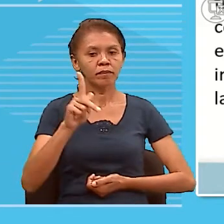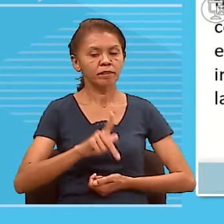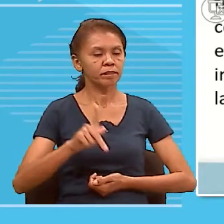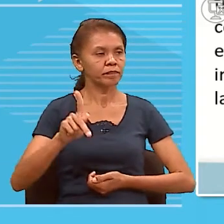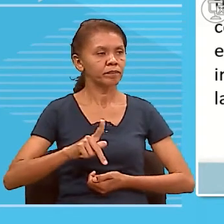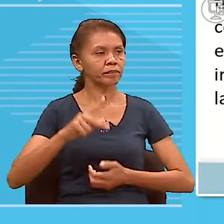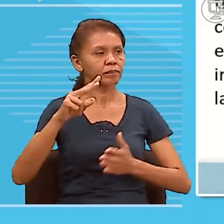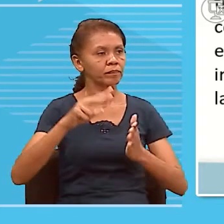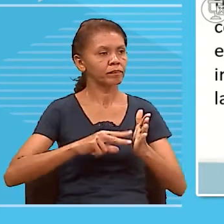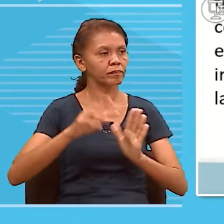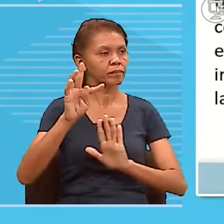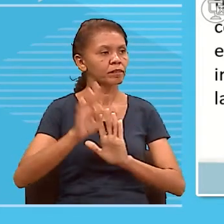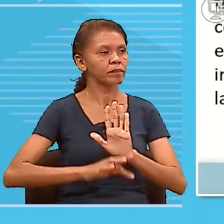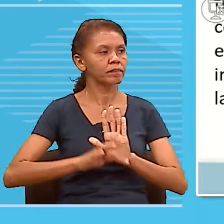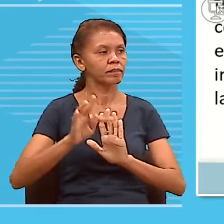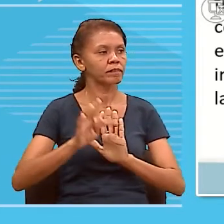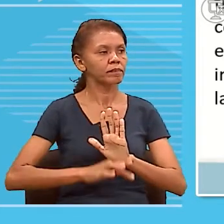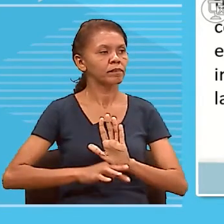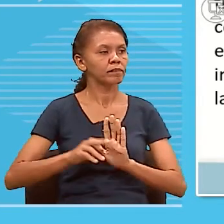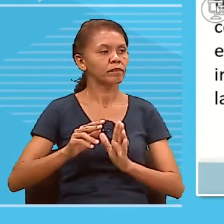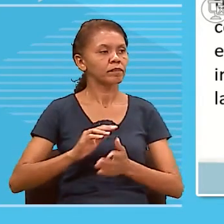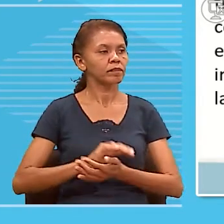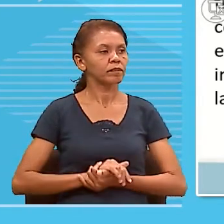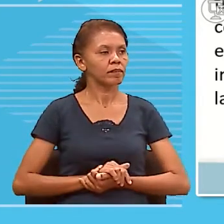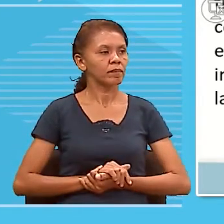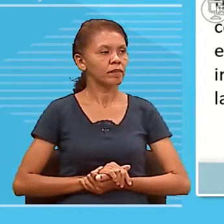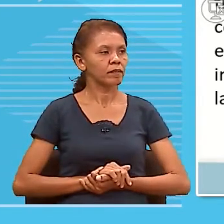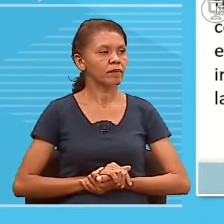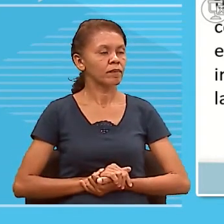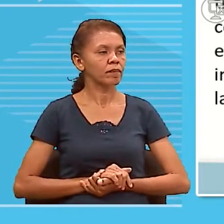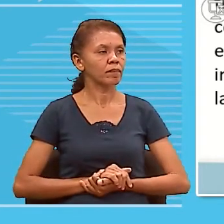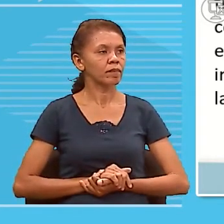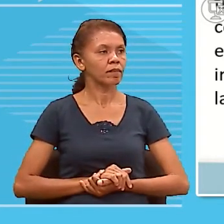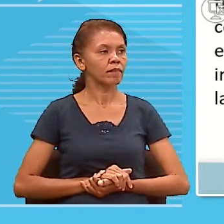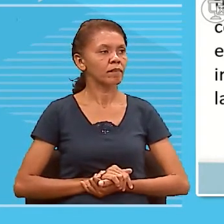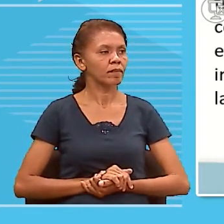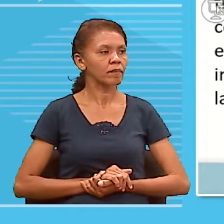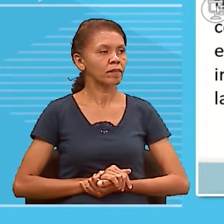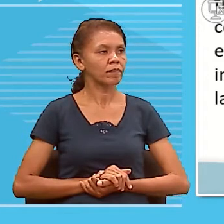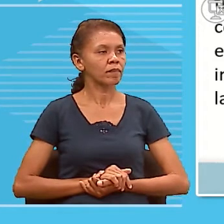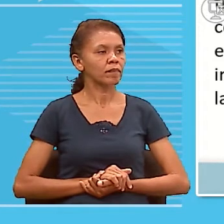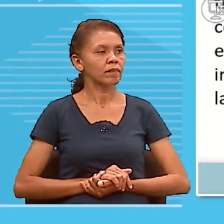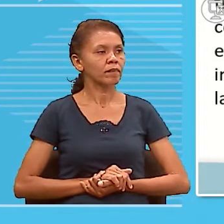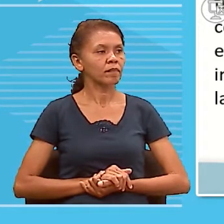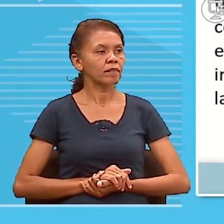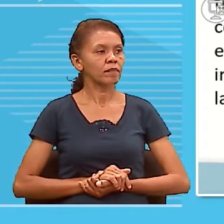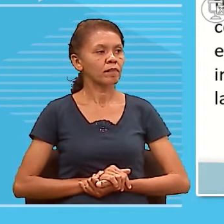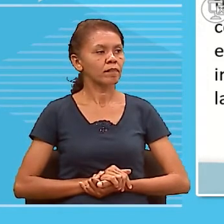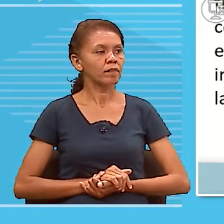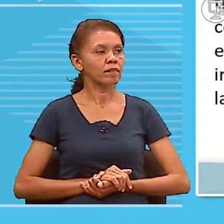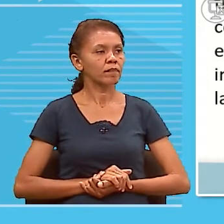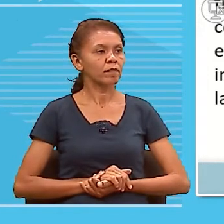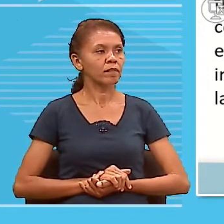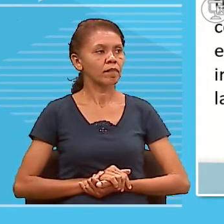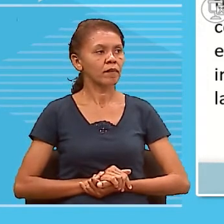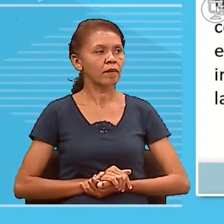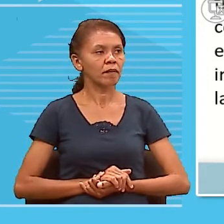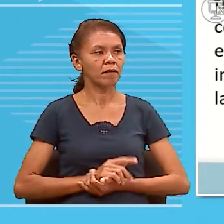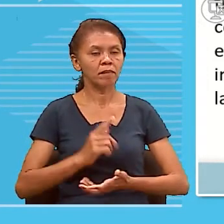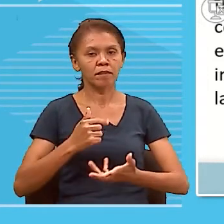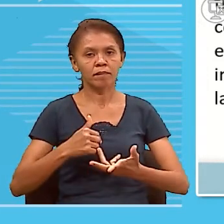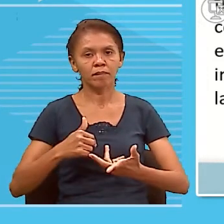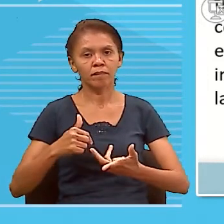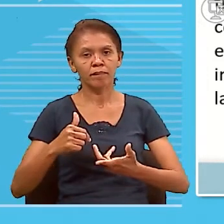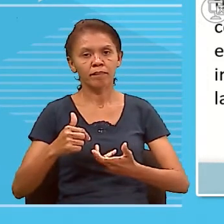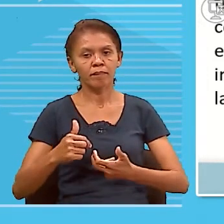recursos de expressão eram minguados eram um poucos Já que os recursos de expressão eram